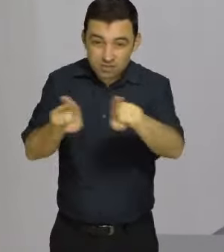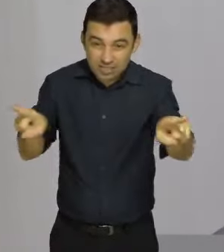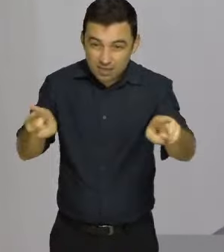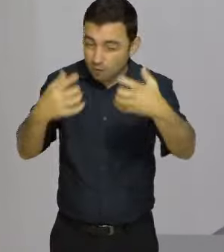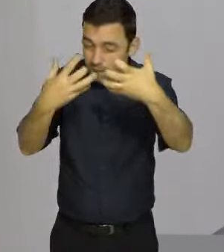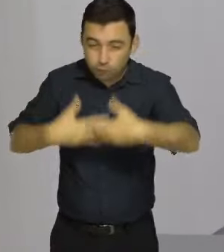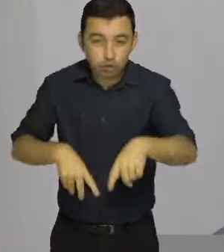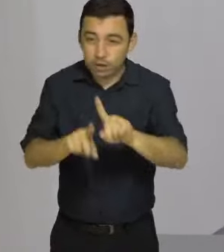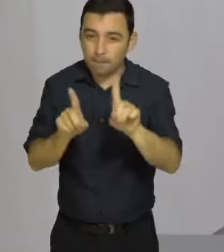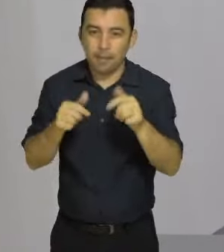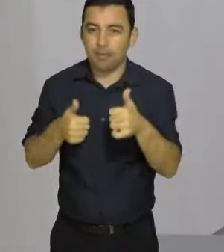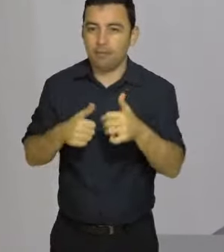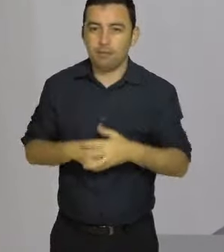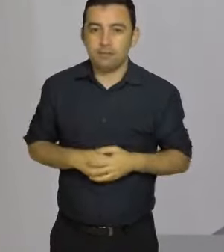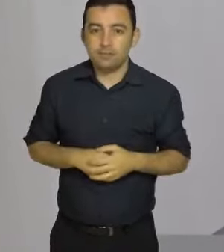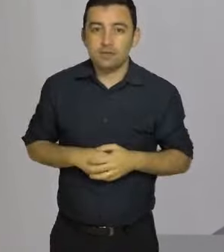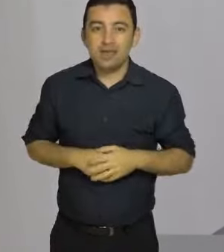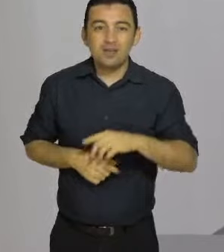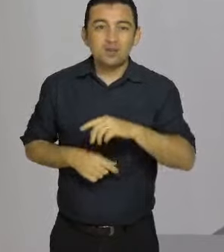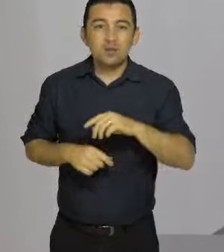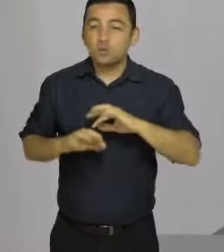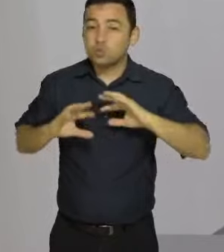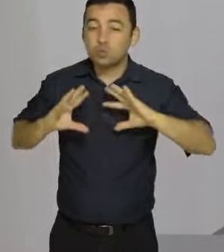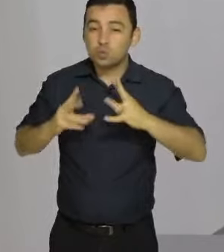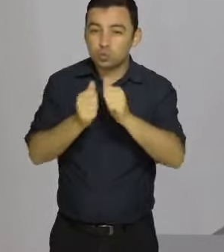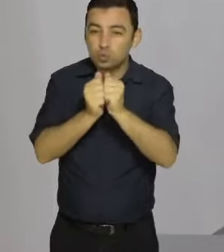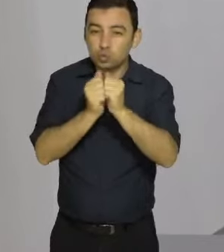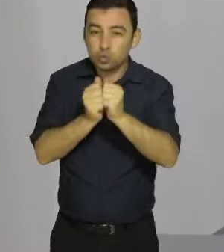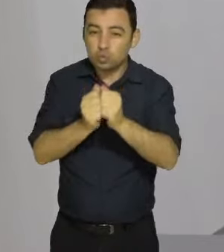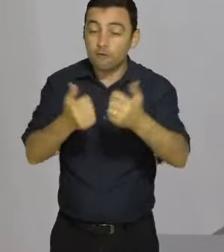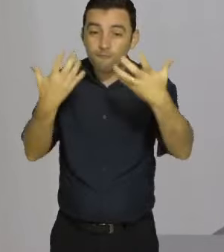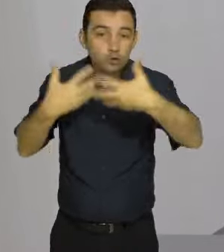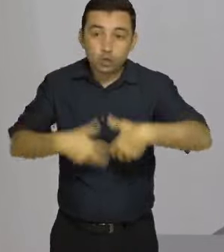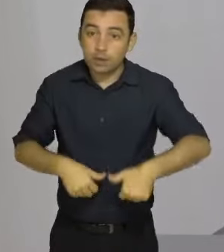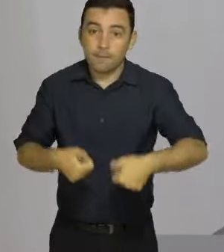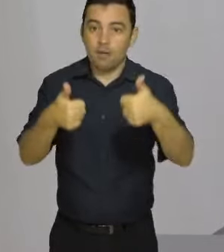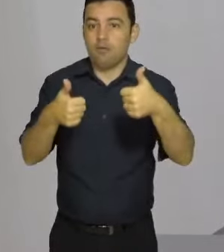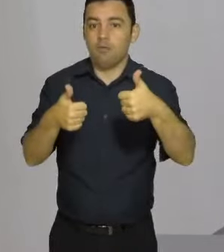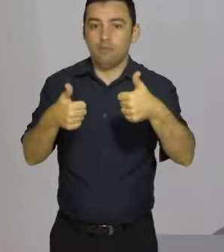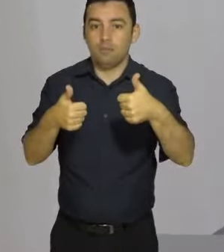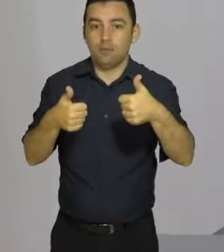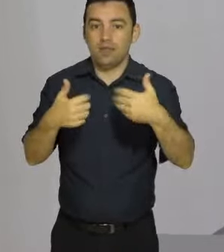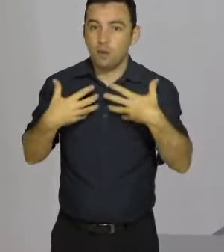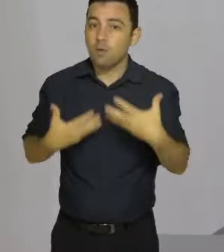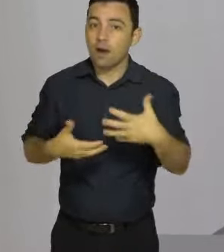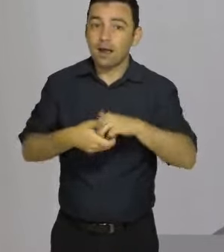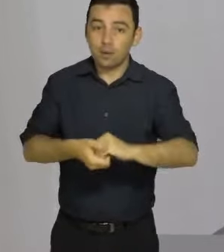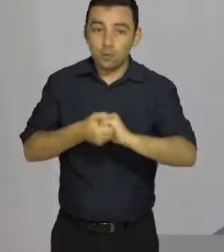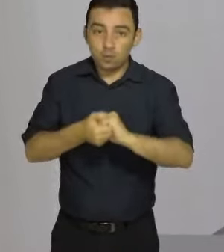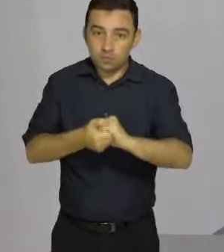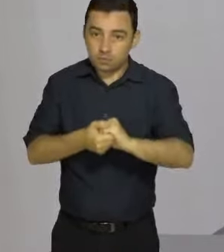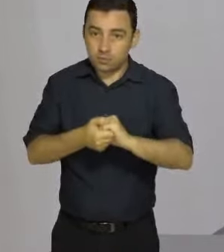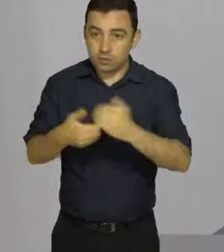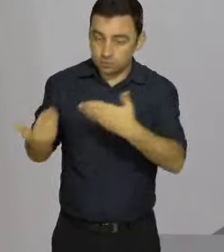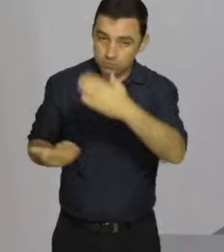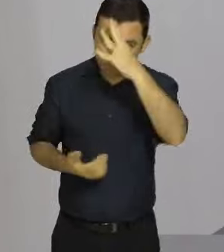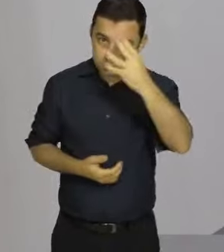bem, com vocês tudo funciona melhor. Então, eu quero cumprimentar a deputada